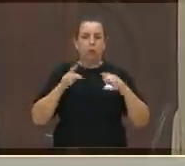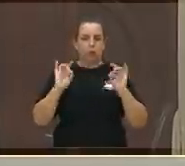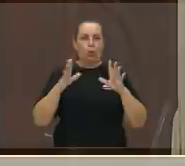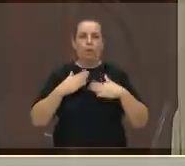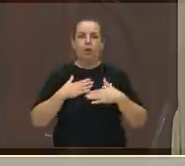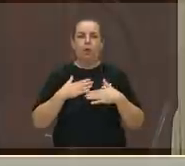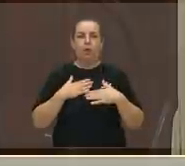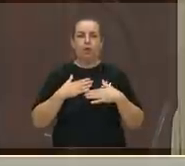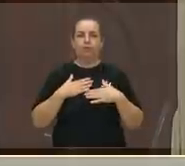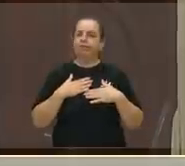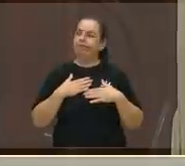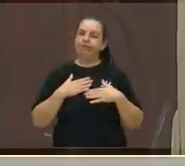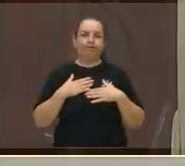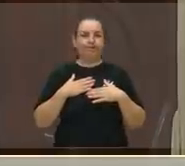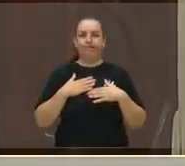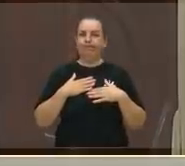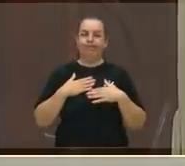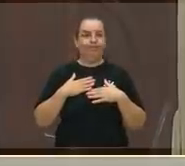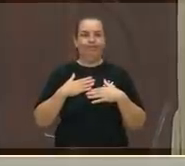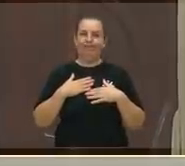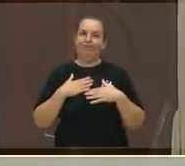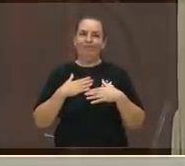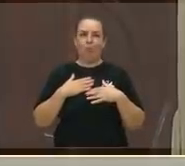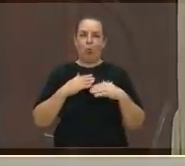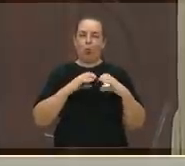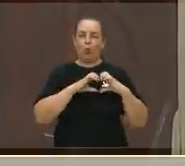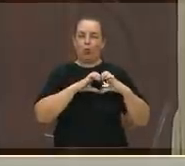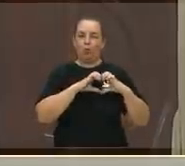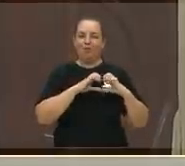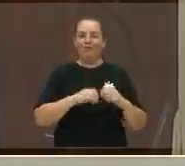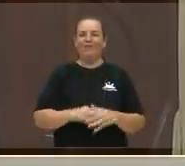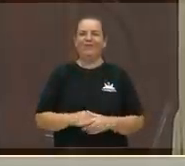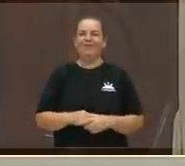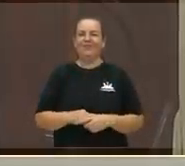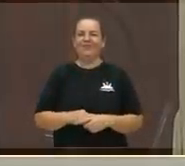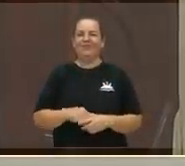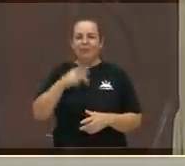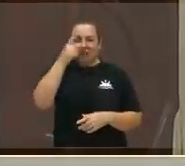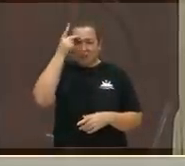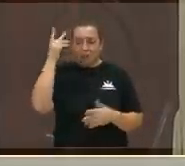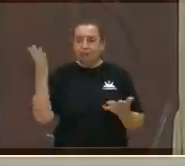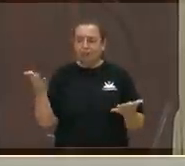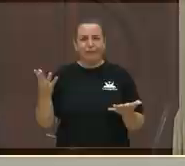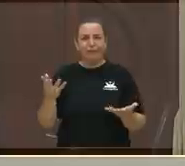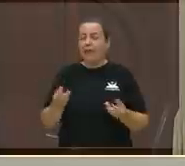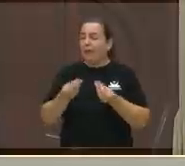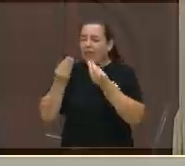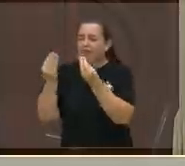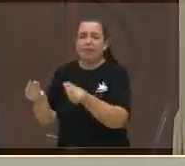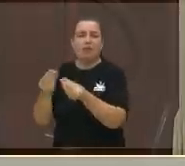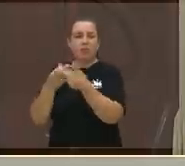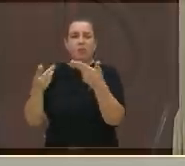é meu a pessoa jurídica